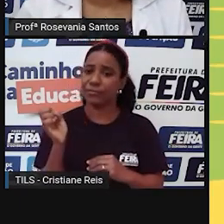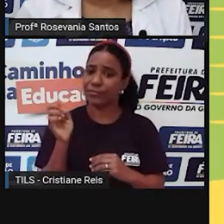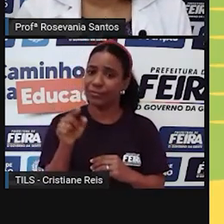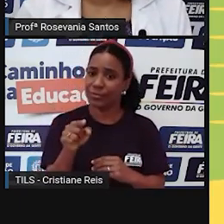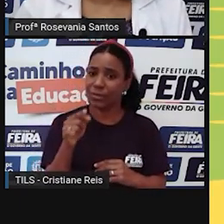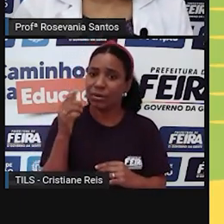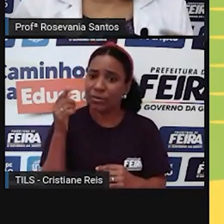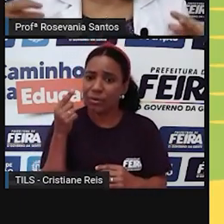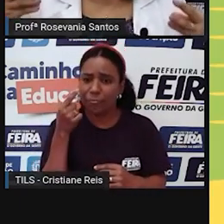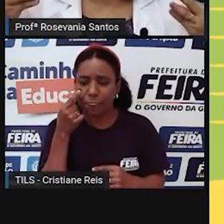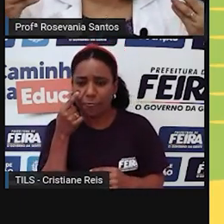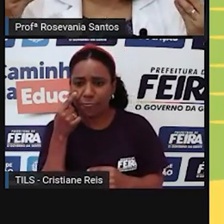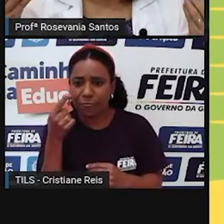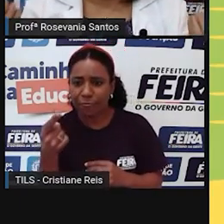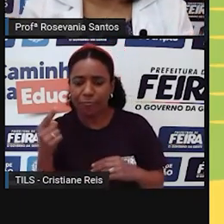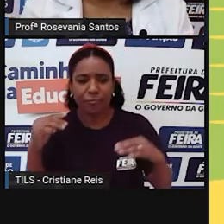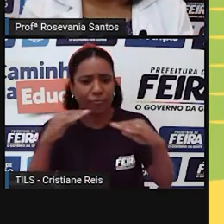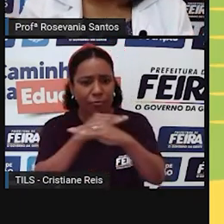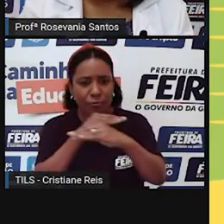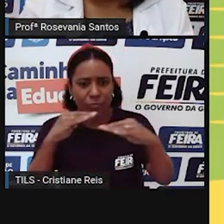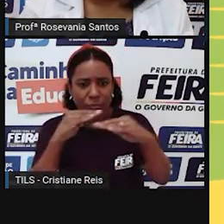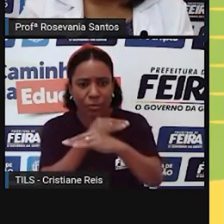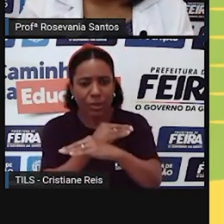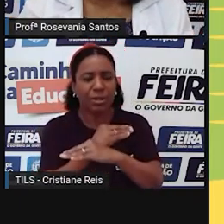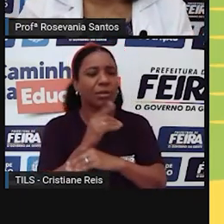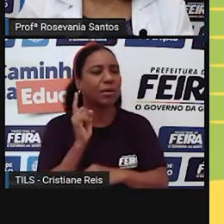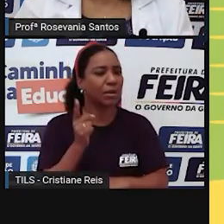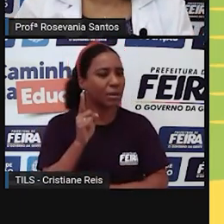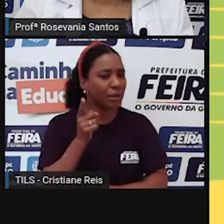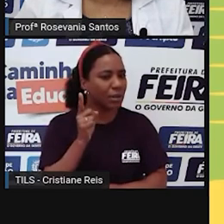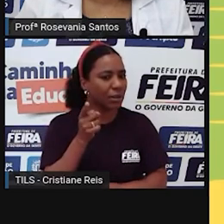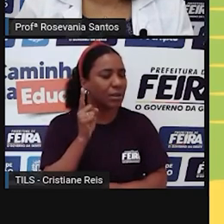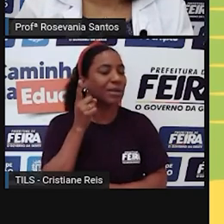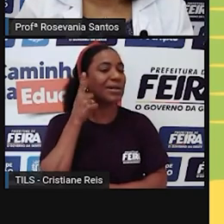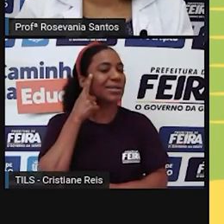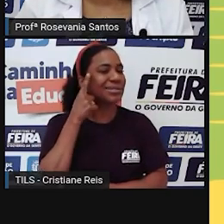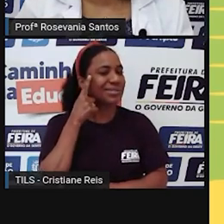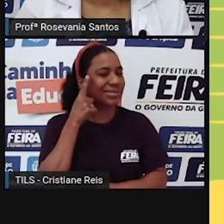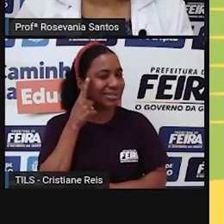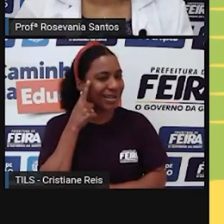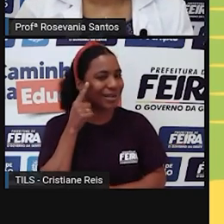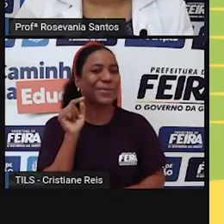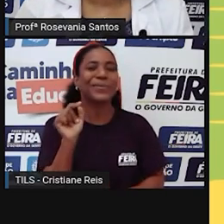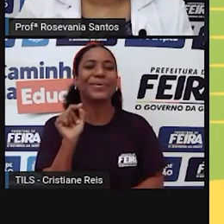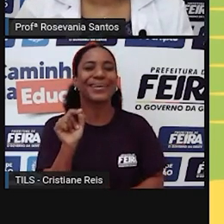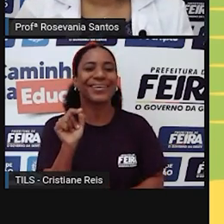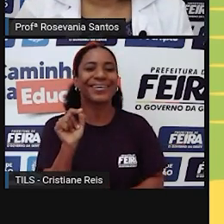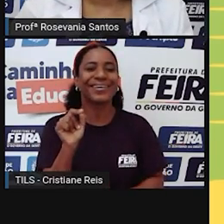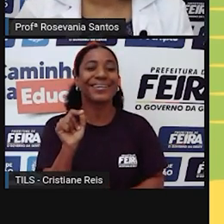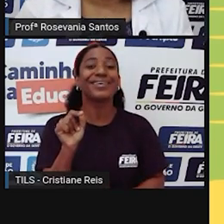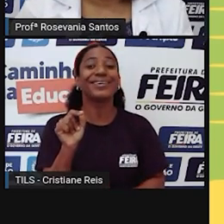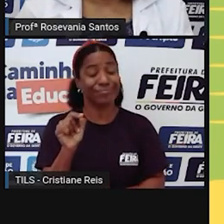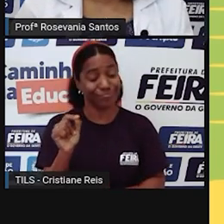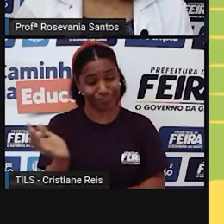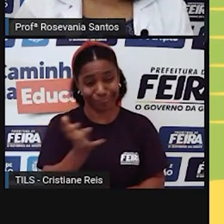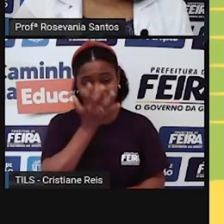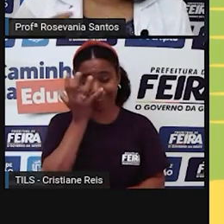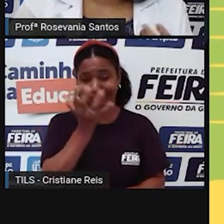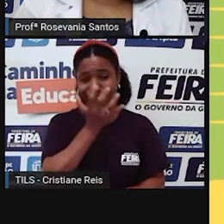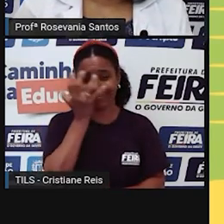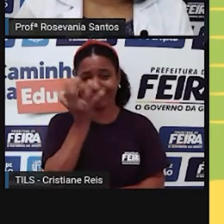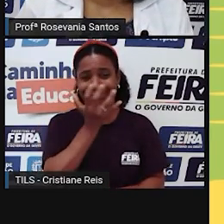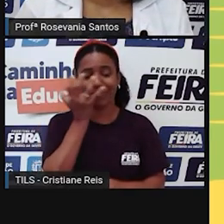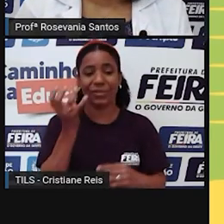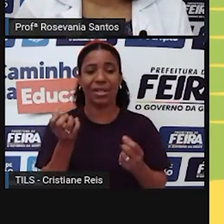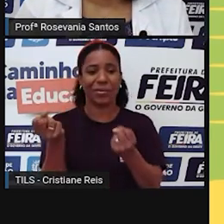não estou percebendo através da imagem, mas que nós sabemos que tem, que é a questão da poluição. Então, a gente